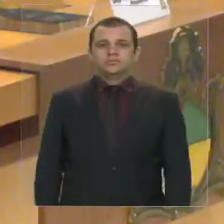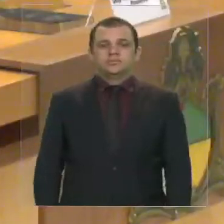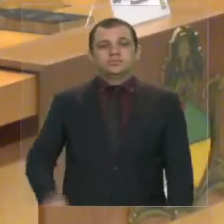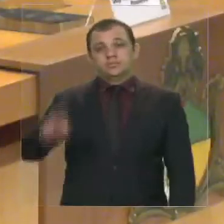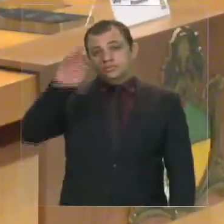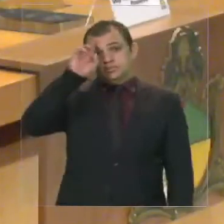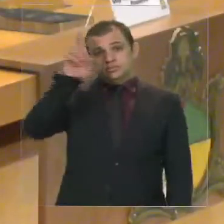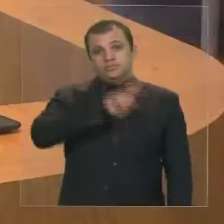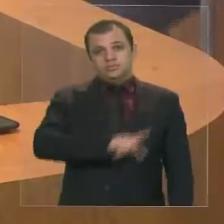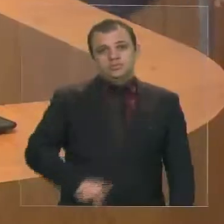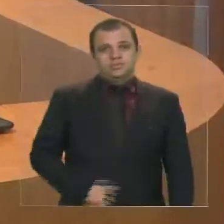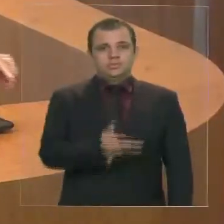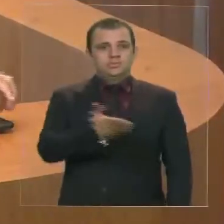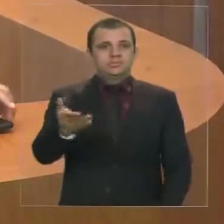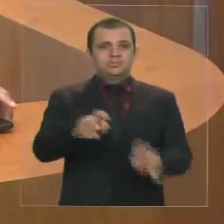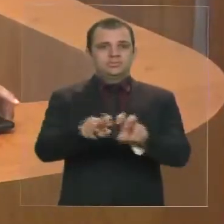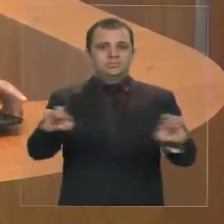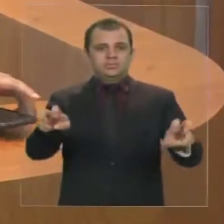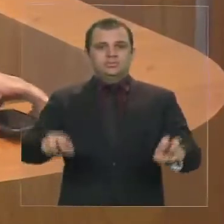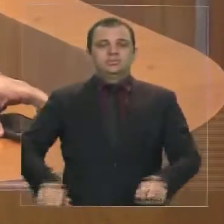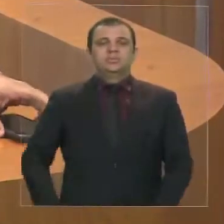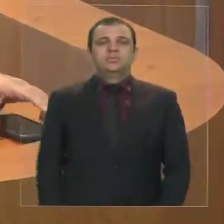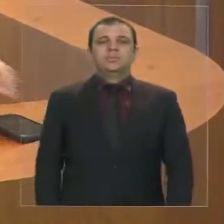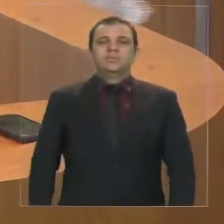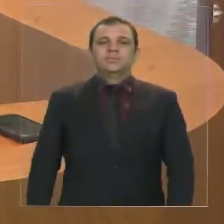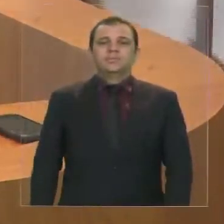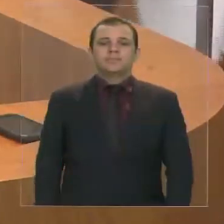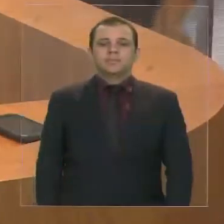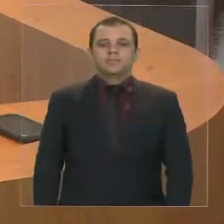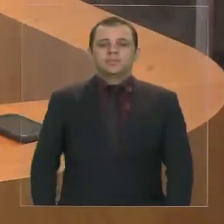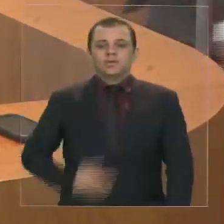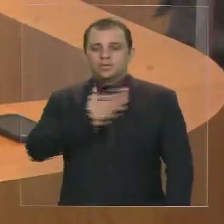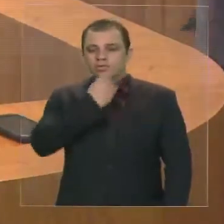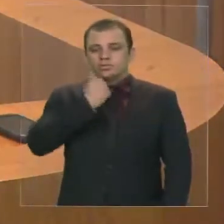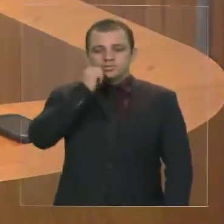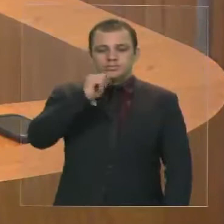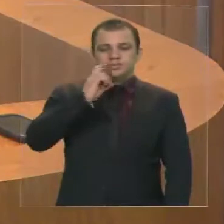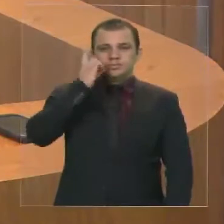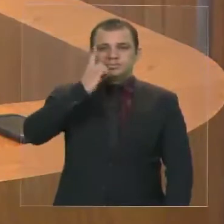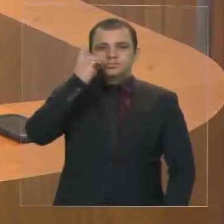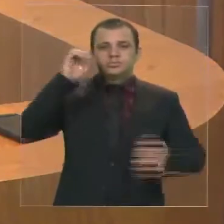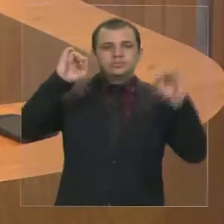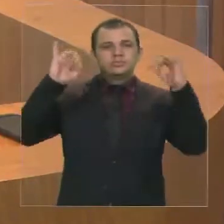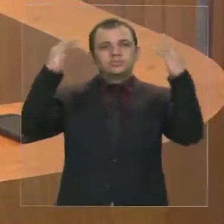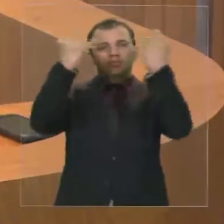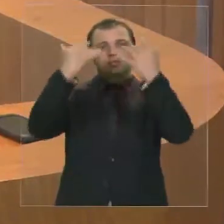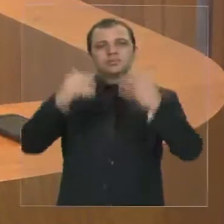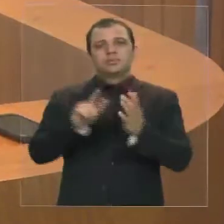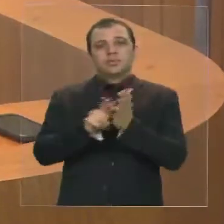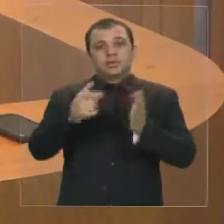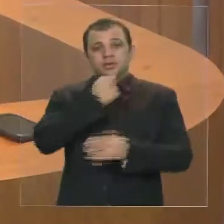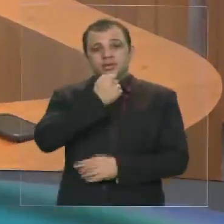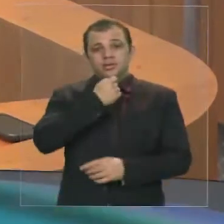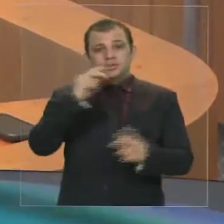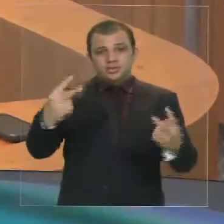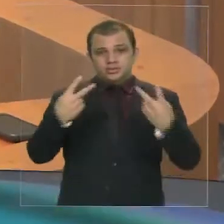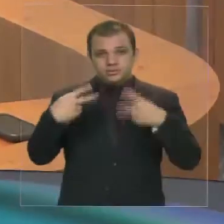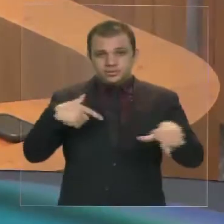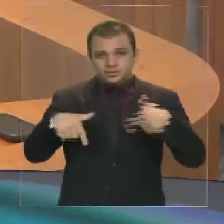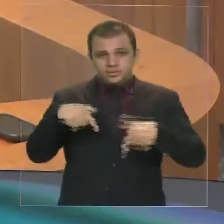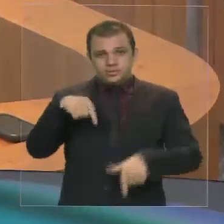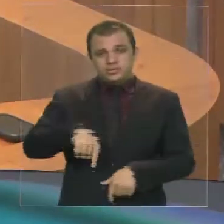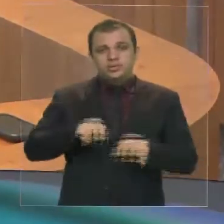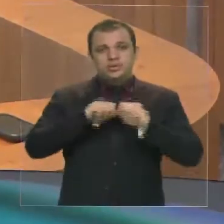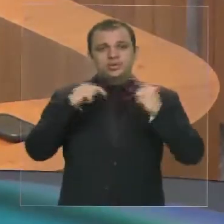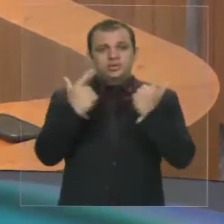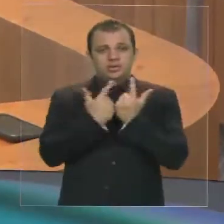Senhor presidente, demais membros da mesa, senhoras e senhores deputados, galeria, imprensa que acompanha os nossos trabalhos na Assembleia